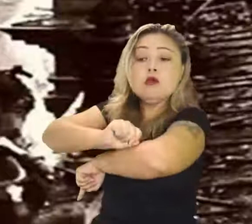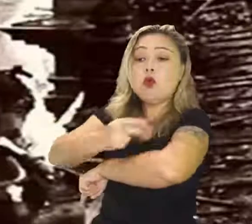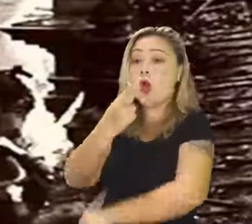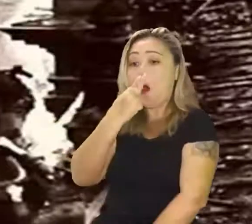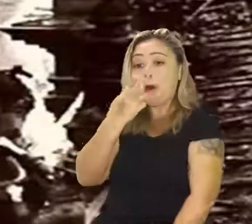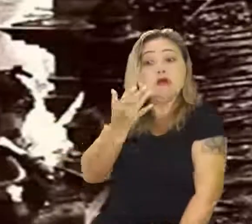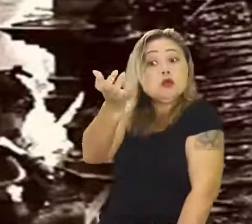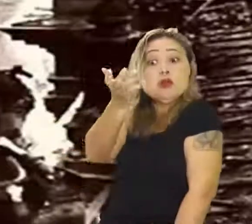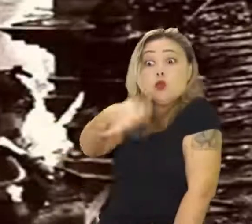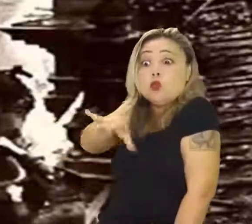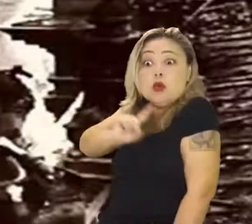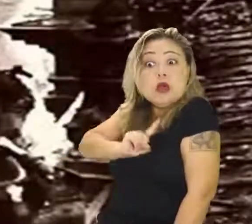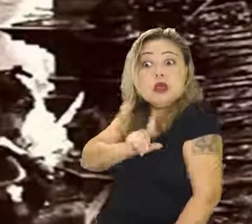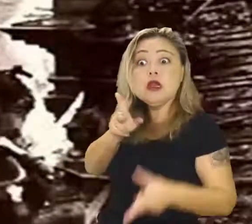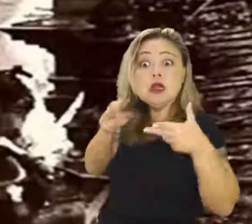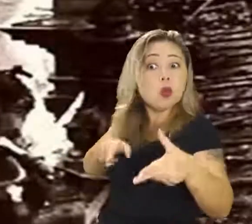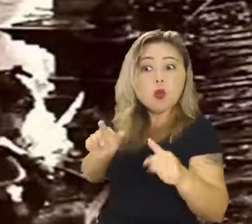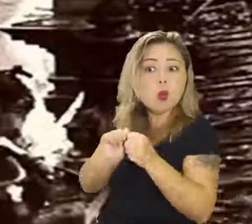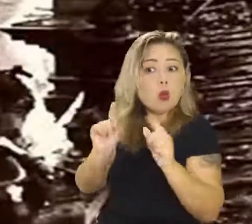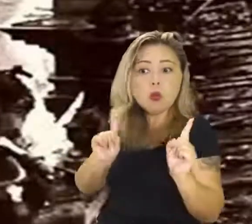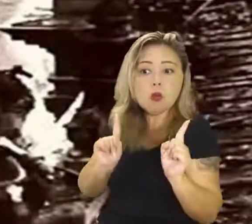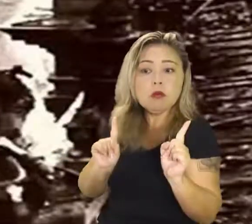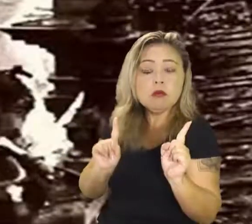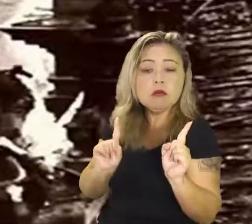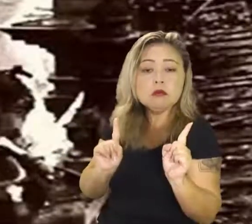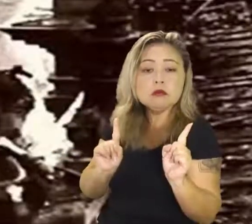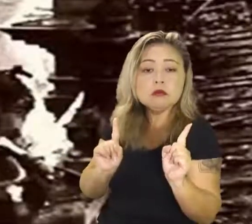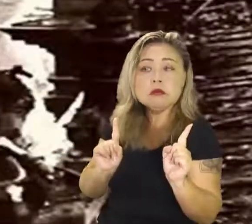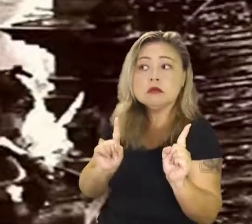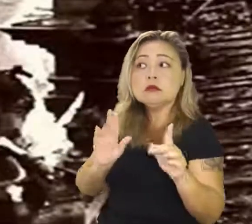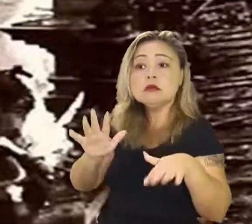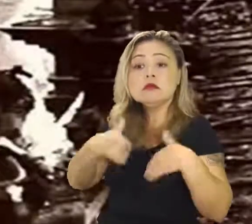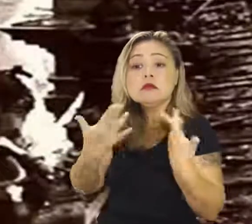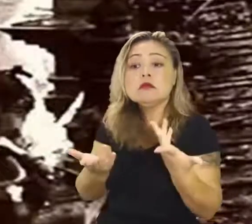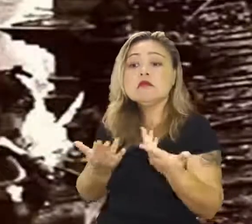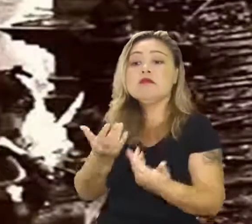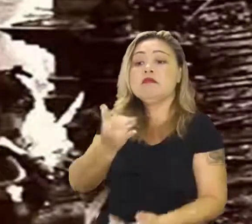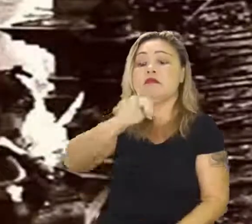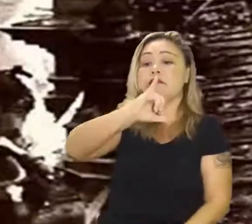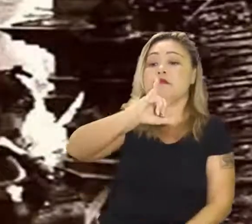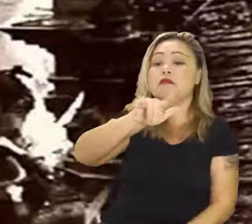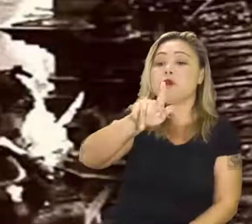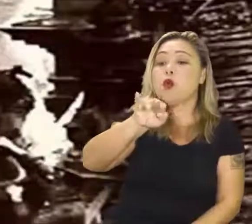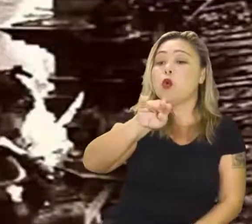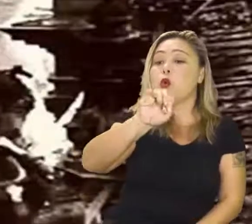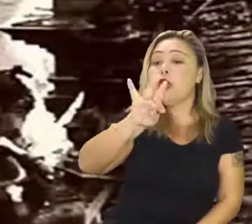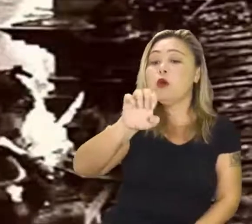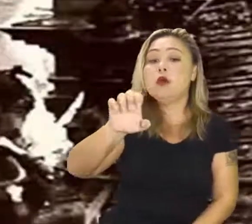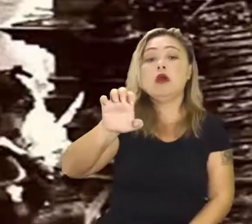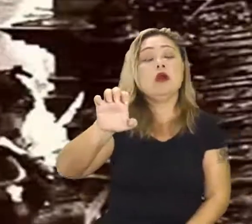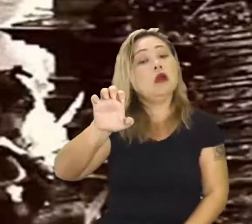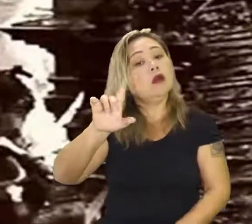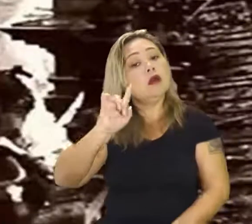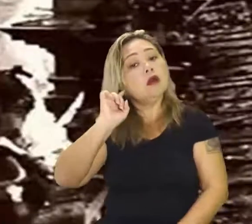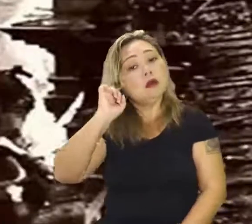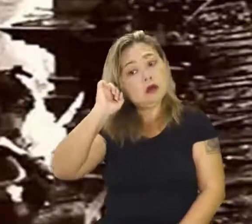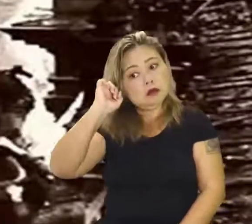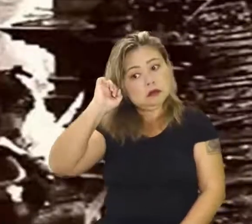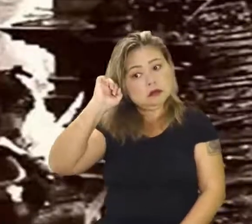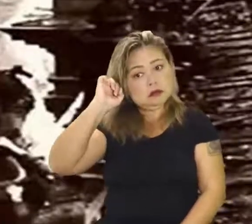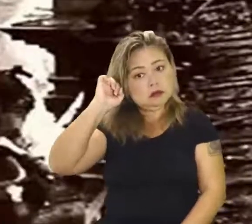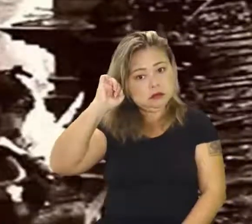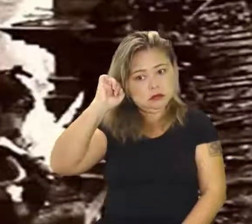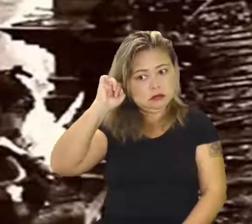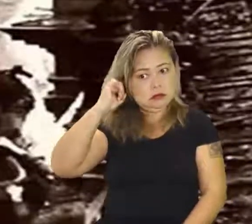queria ter o mesmo fim de Mussolini. Joseph Goebbels, o seu